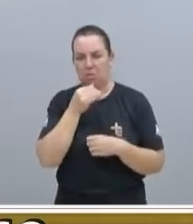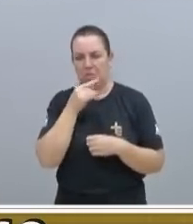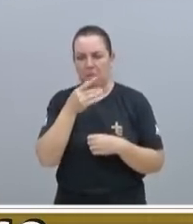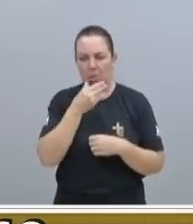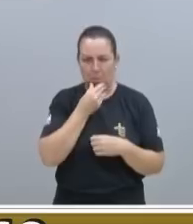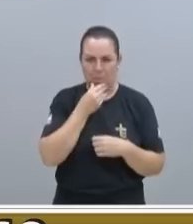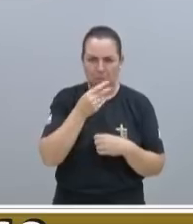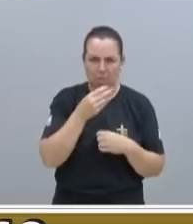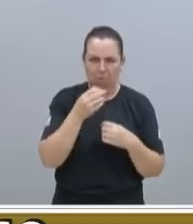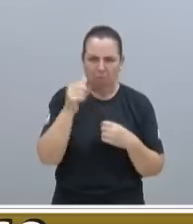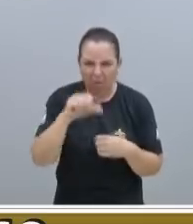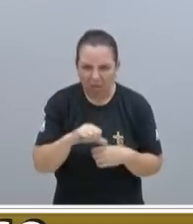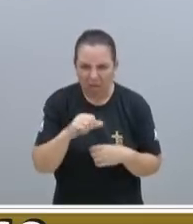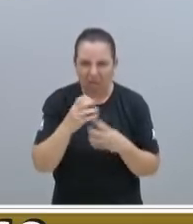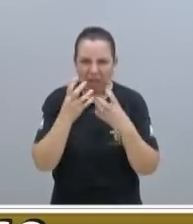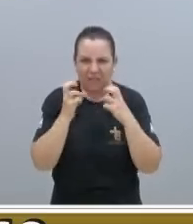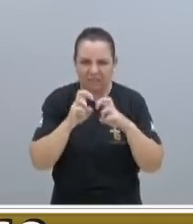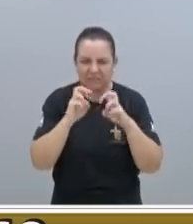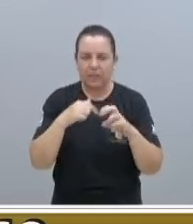calo